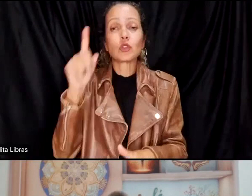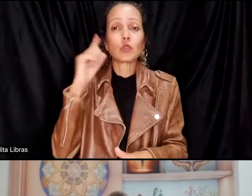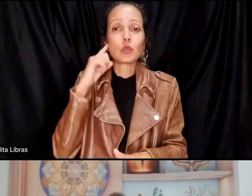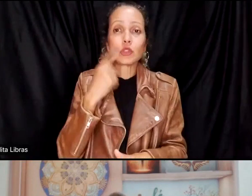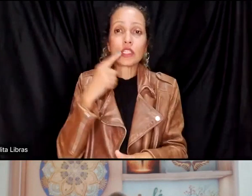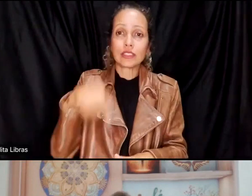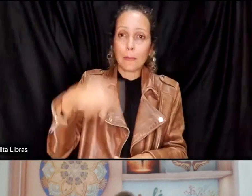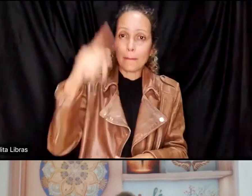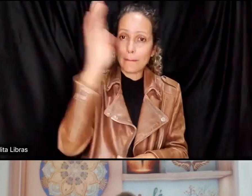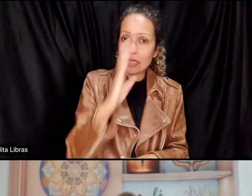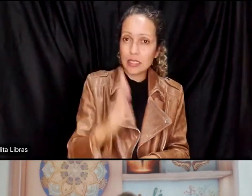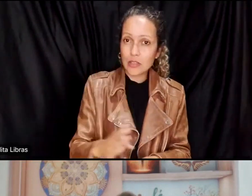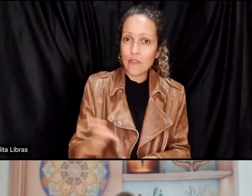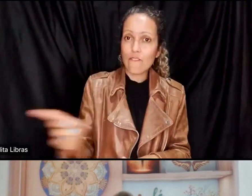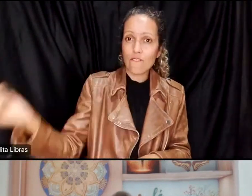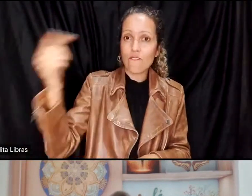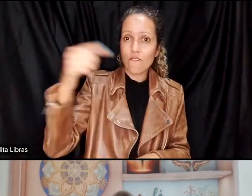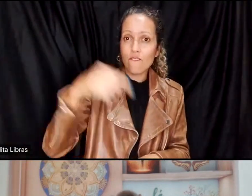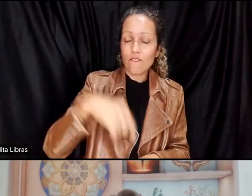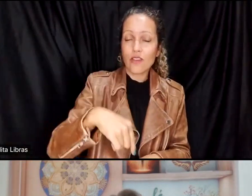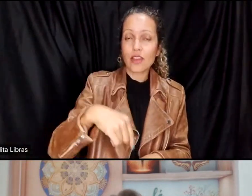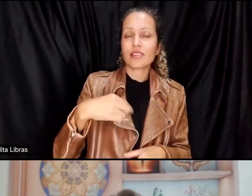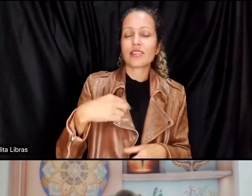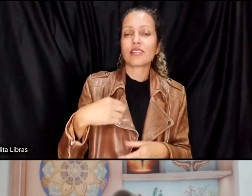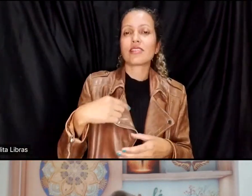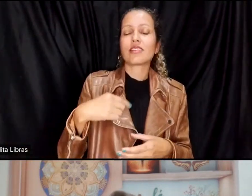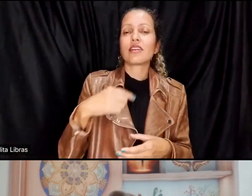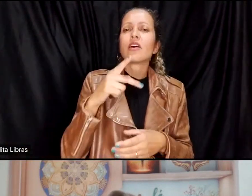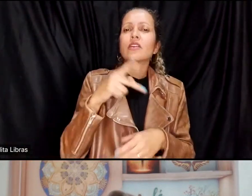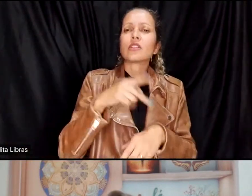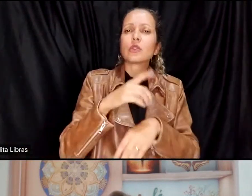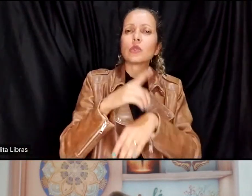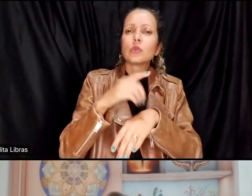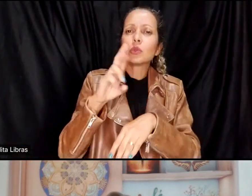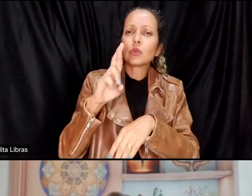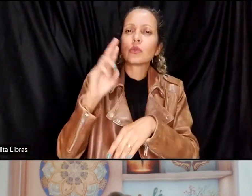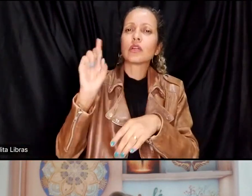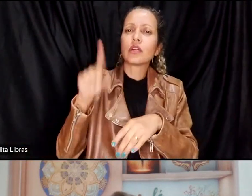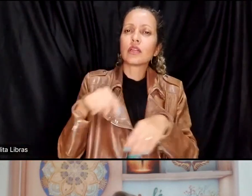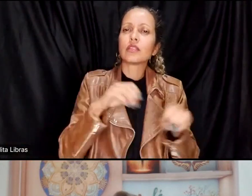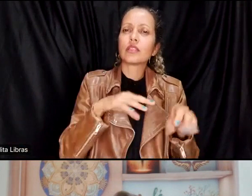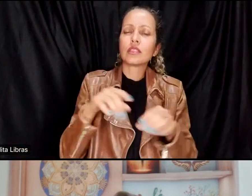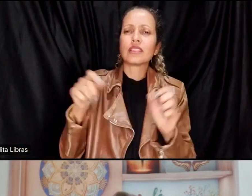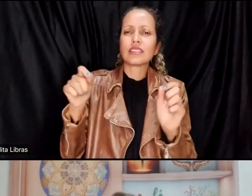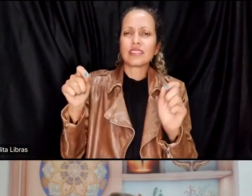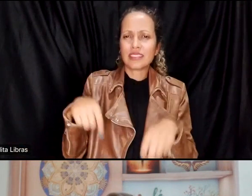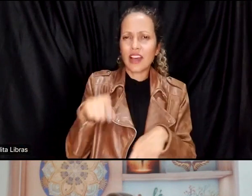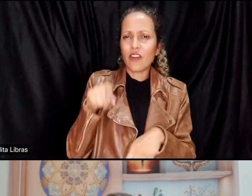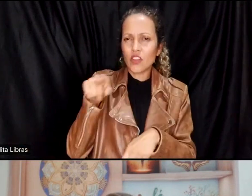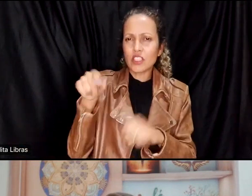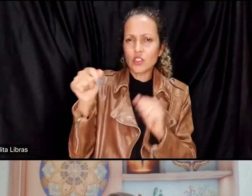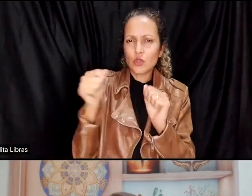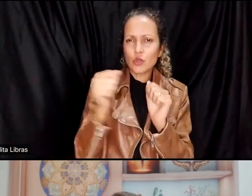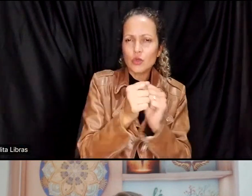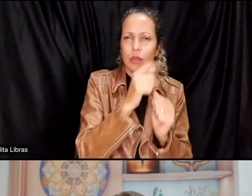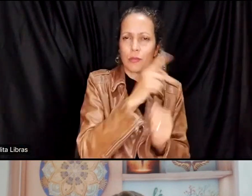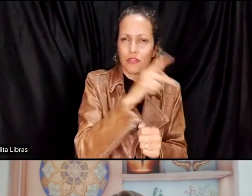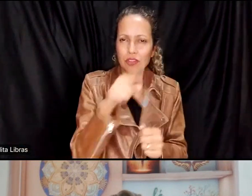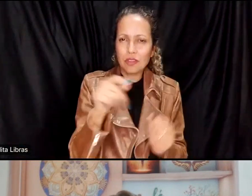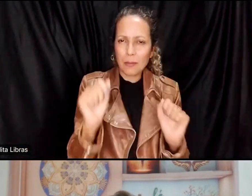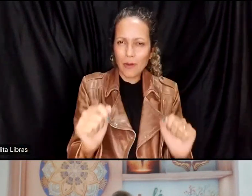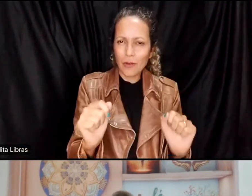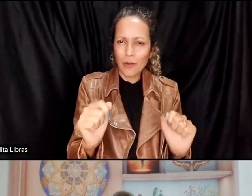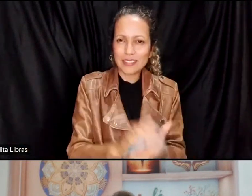você poderia passar o dia com ela? Na hora eu falei assim, ai, como? Eu não sei Libras, né? E eu fiquei já